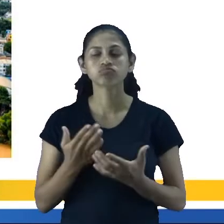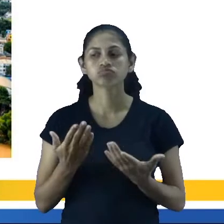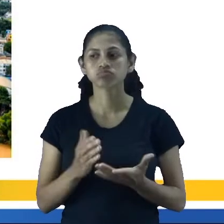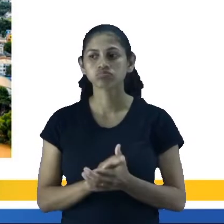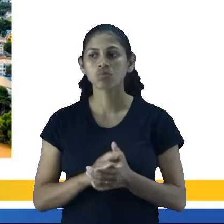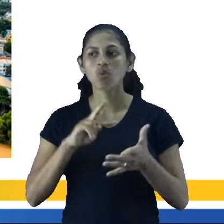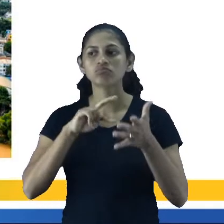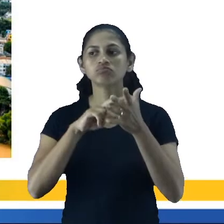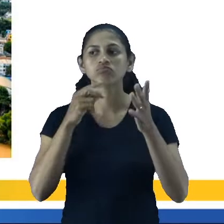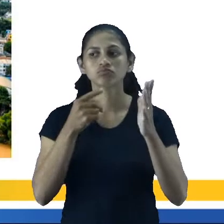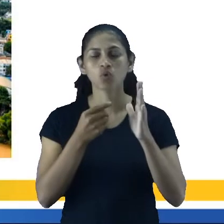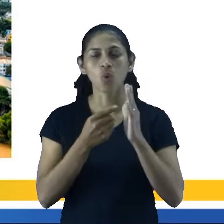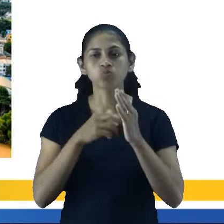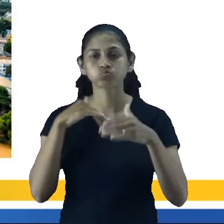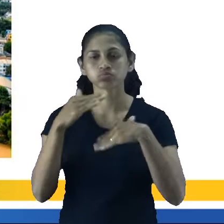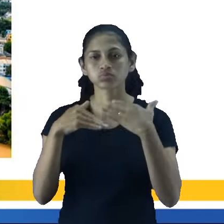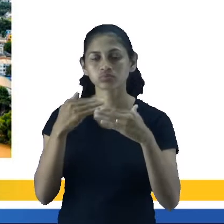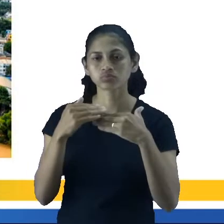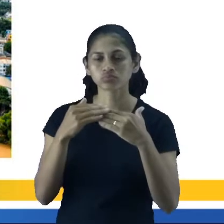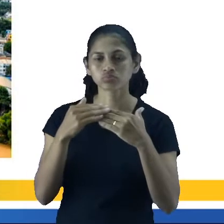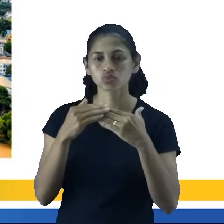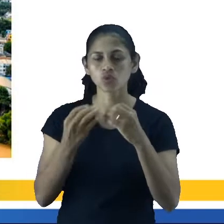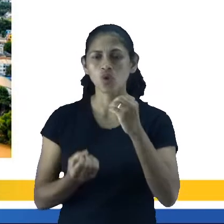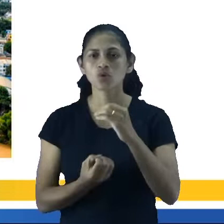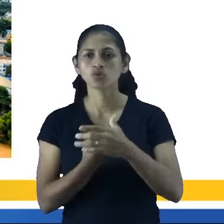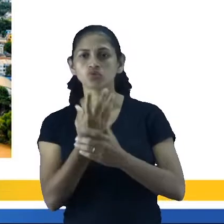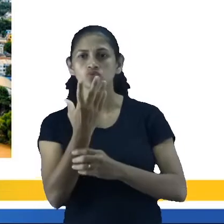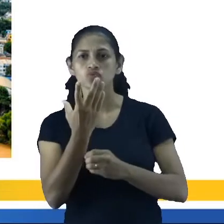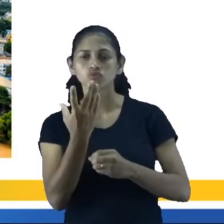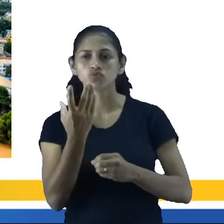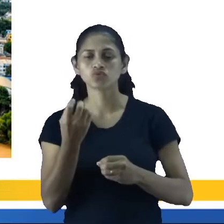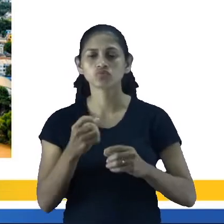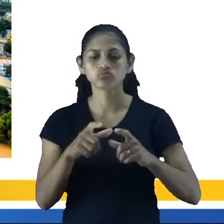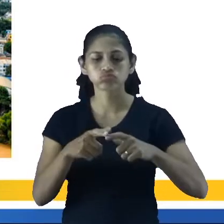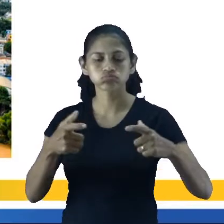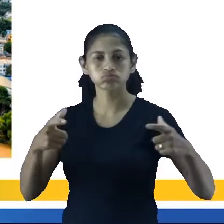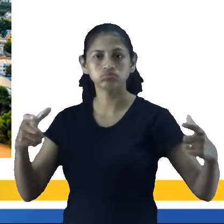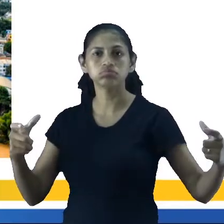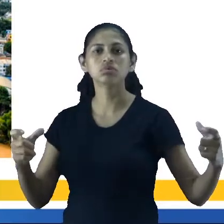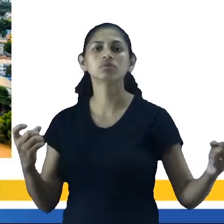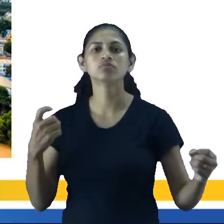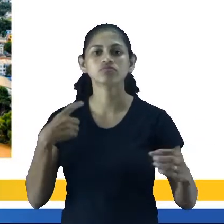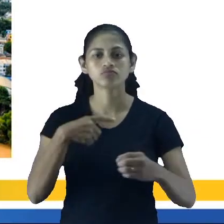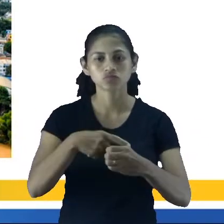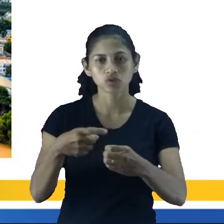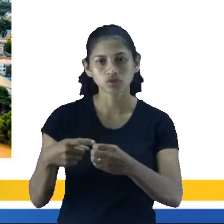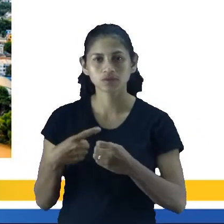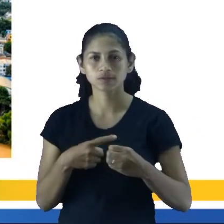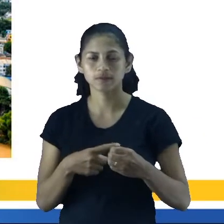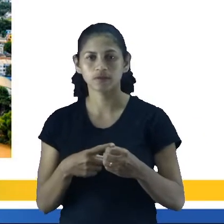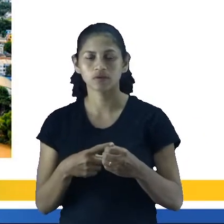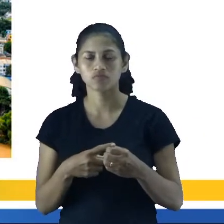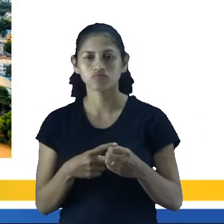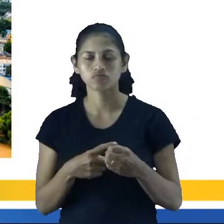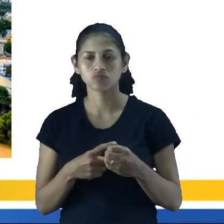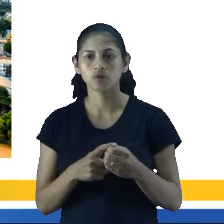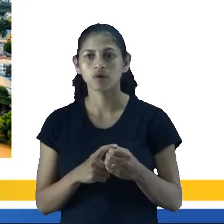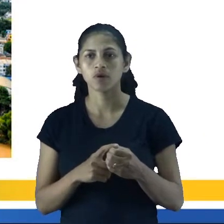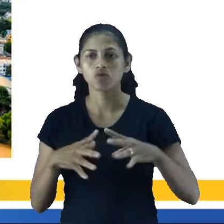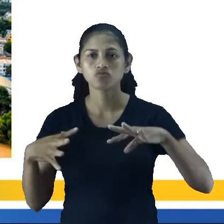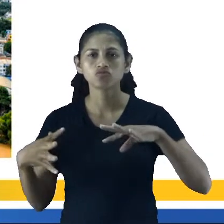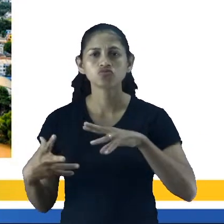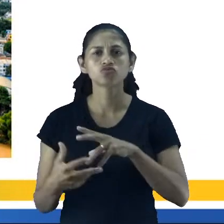Urbanização. A urbanização é o processo de surgimento e crescimento das cidades. Geralmente,